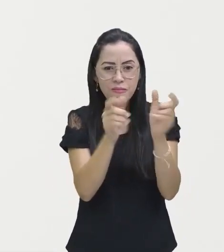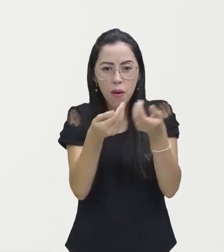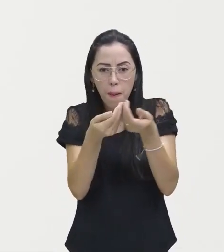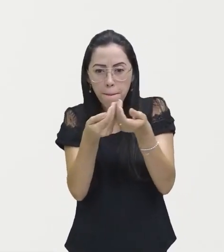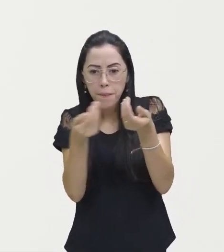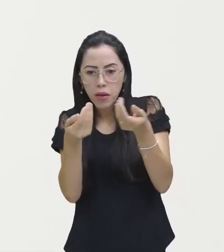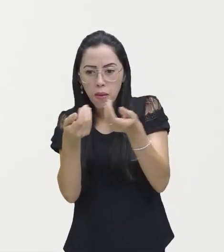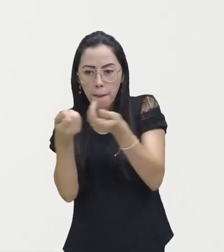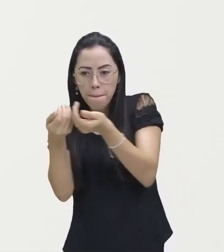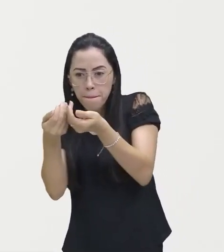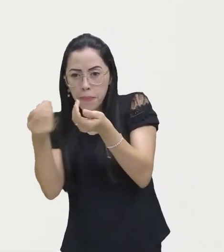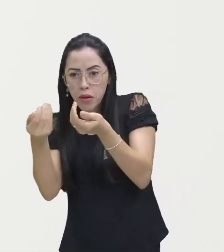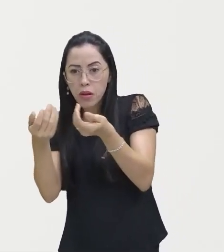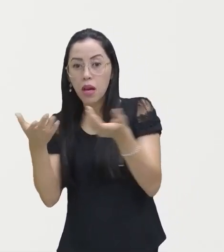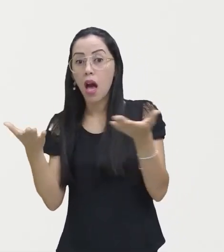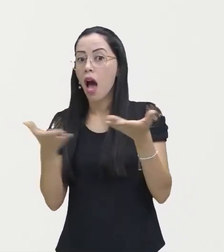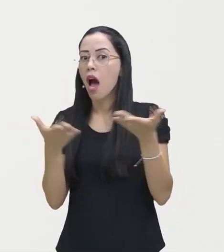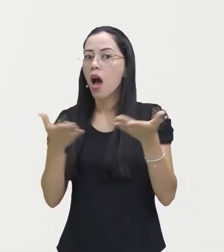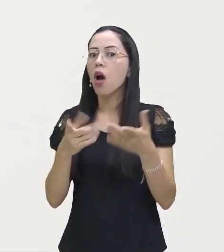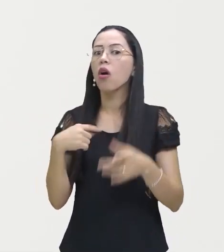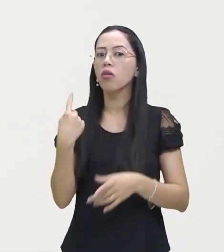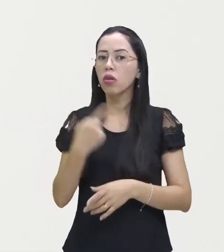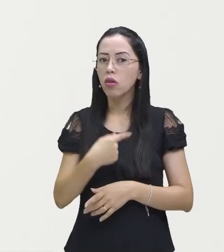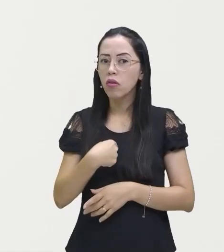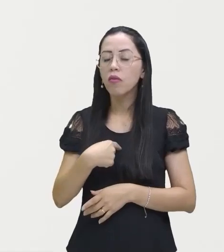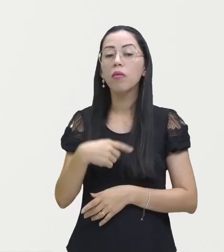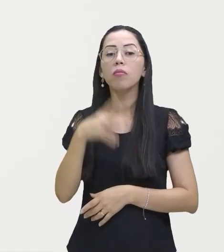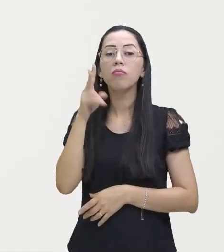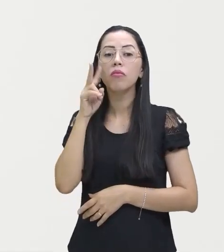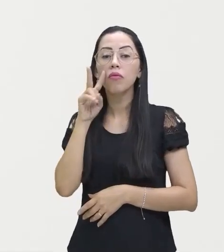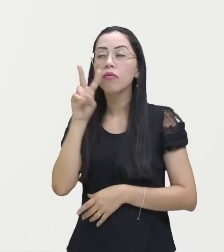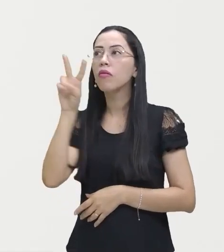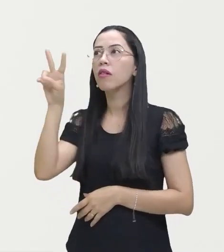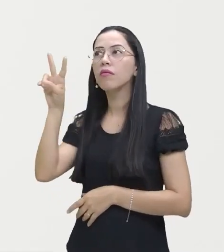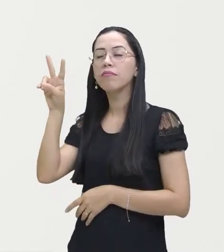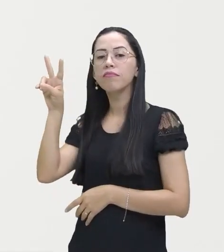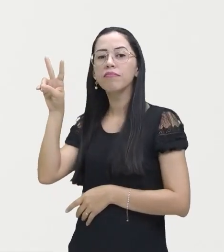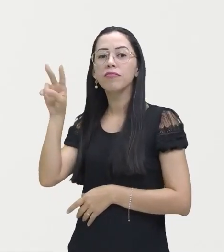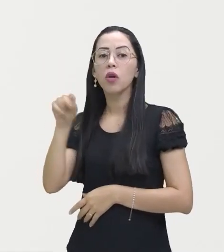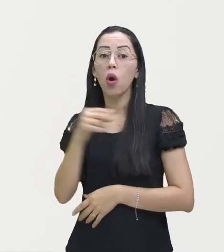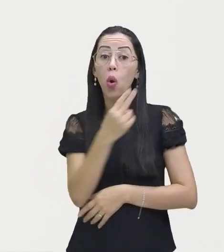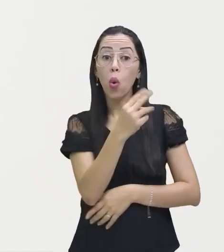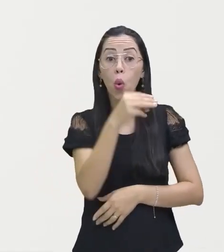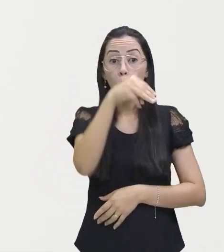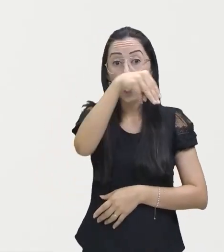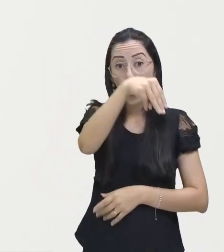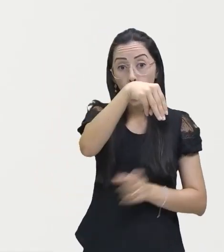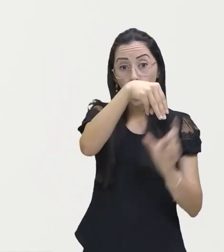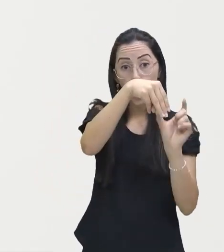a gente vai resolver agora. Agora a gente vai separar. Um dia a